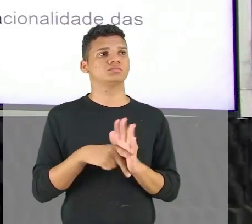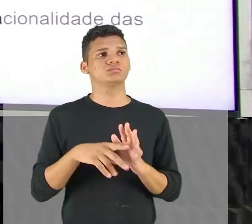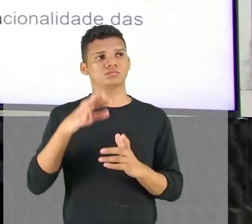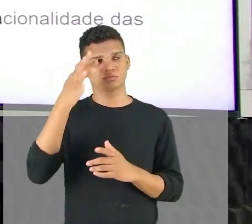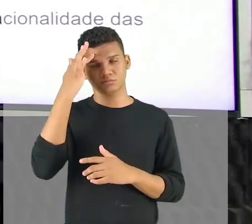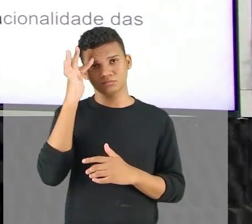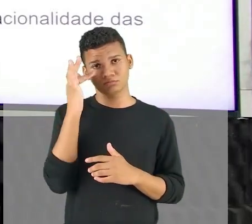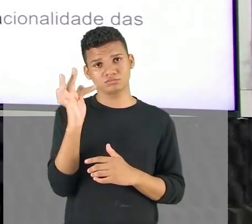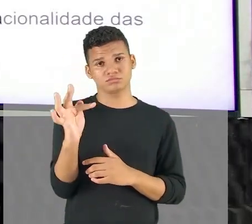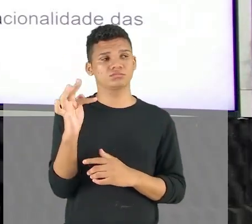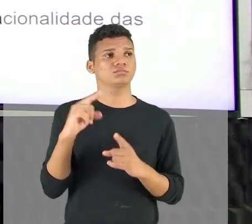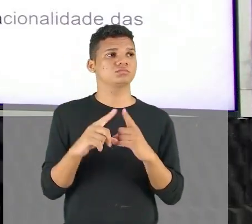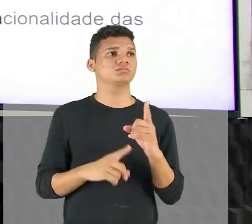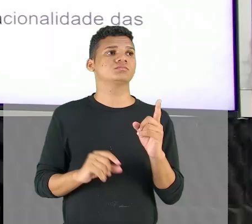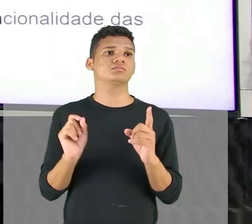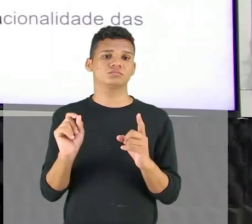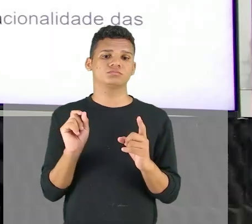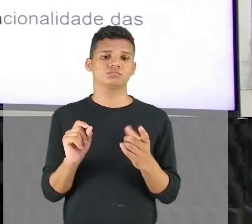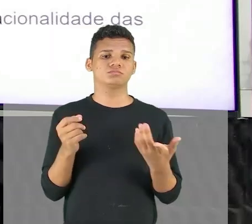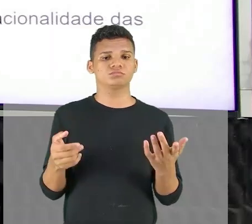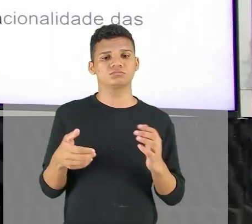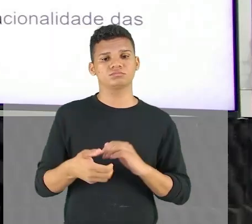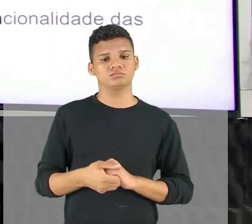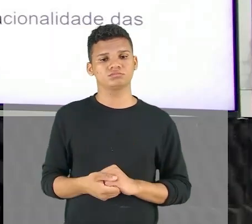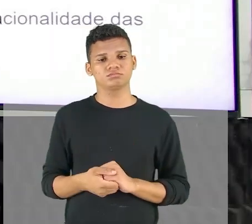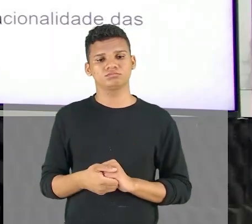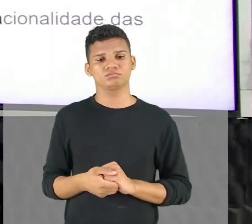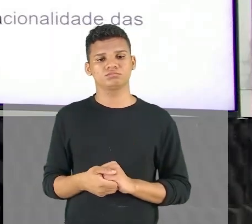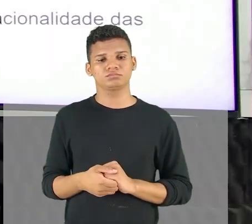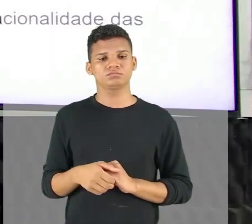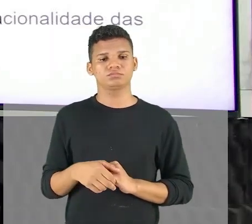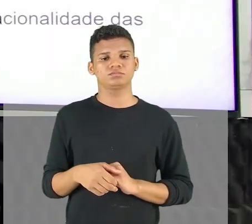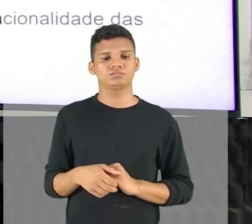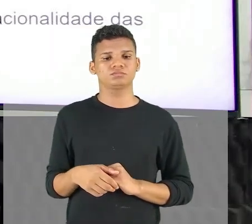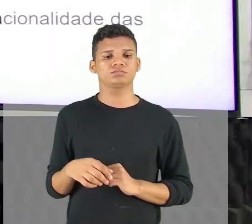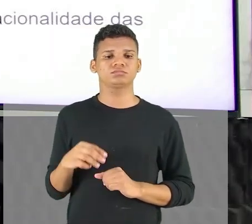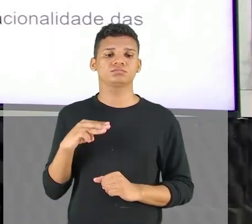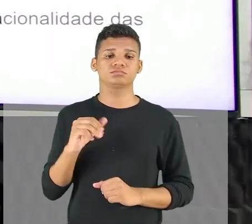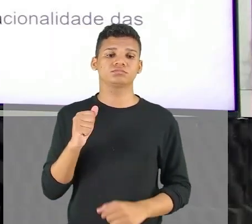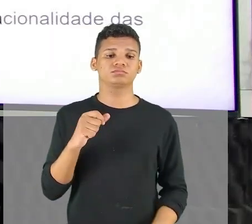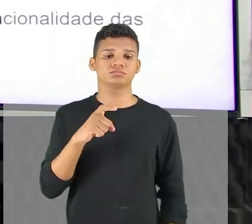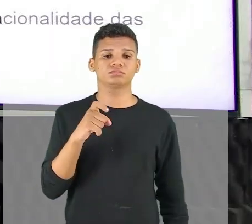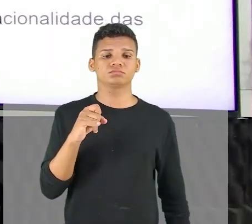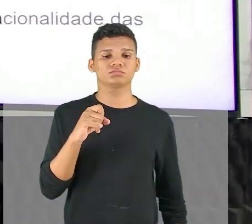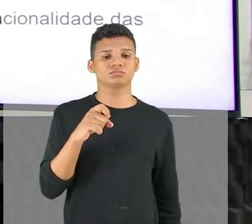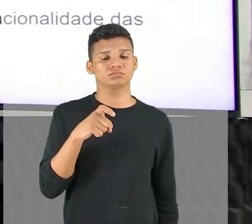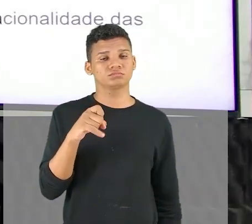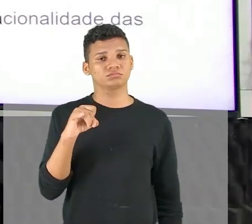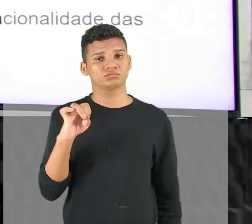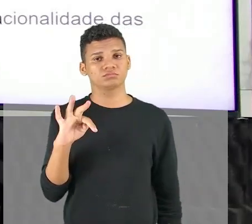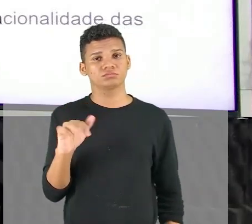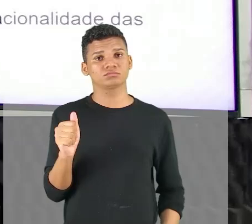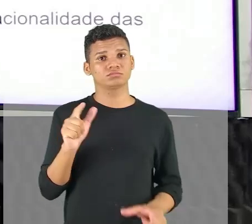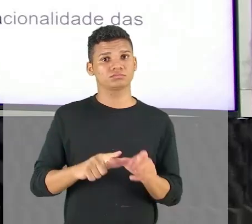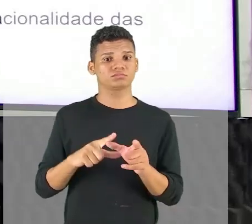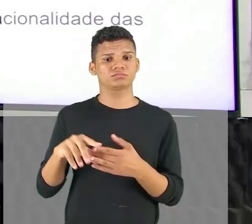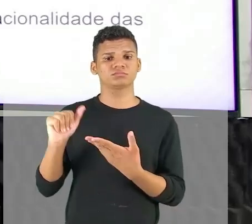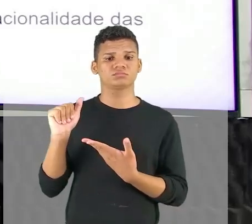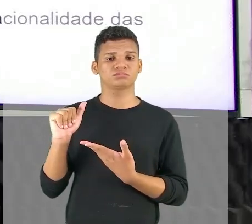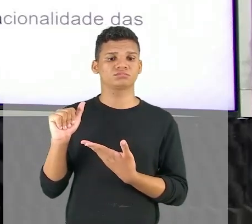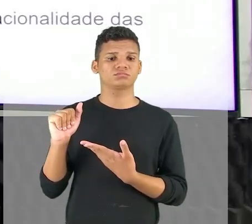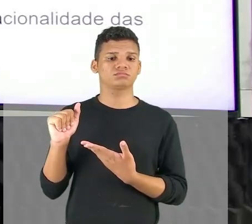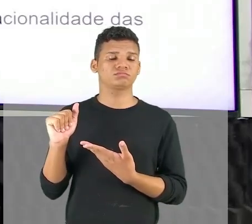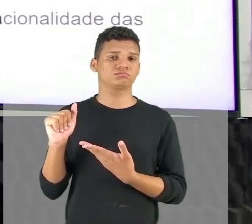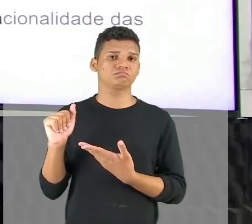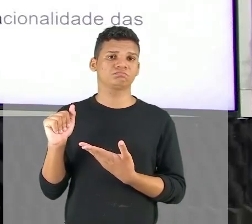filosófica. Marxista? Não. O tema central na filosofia marxista vai ser, né, a dialética,